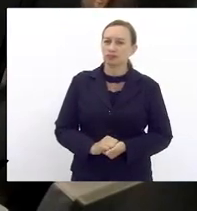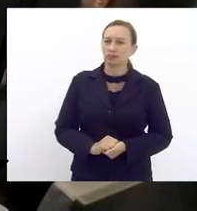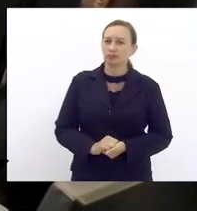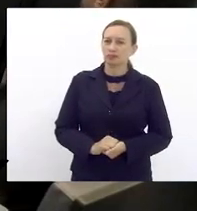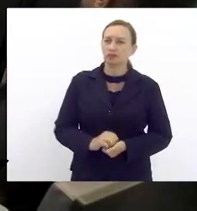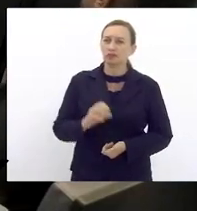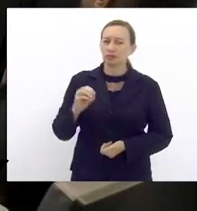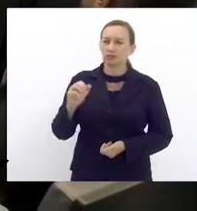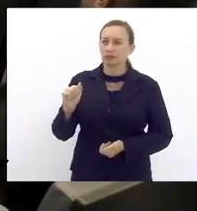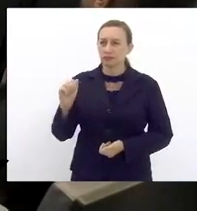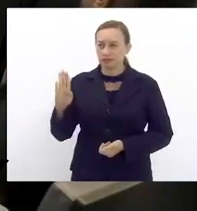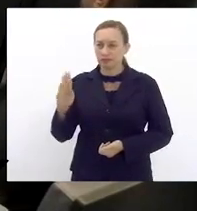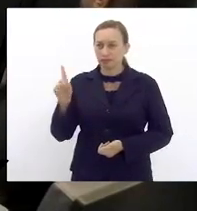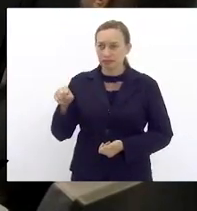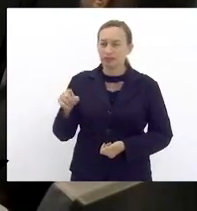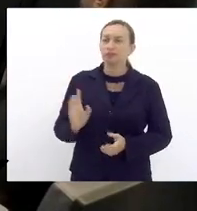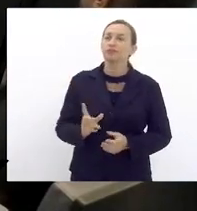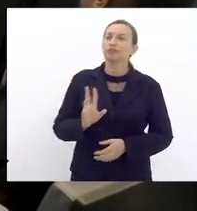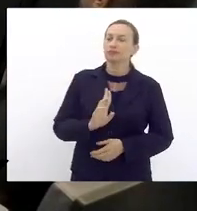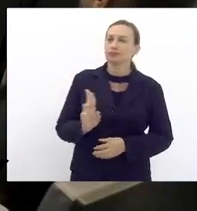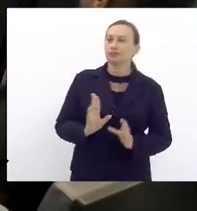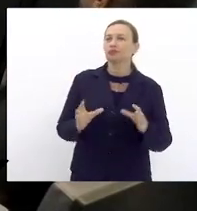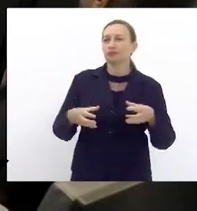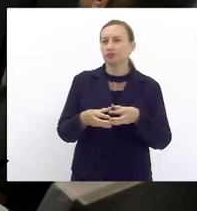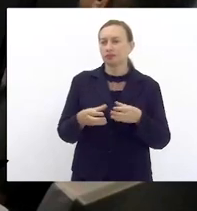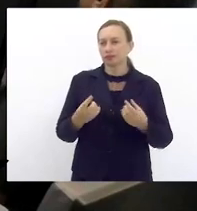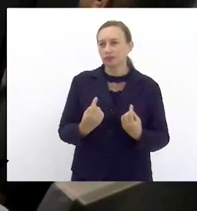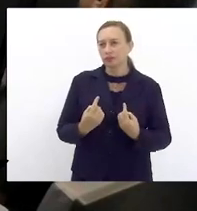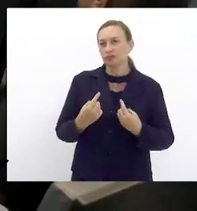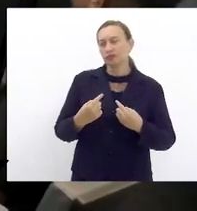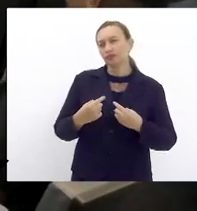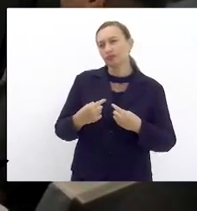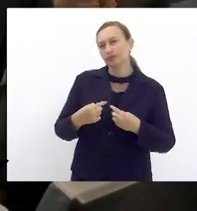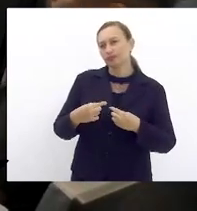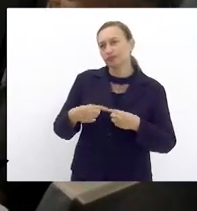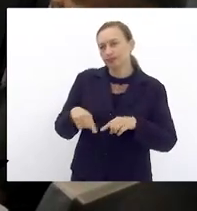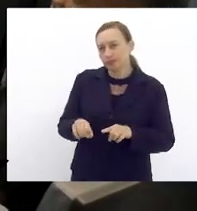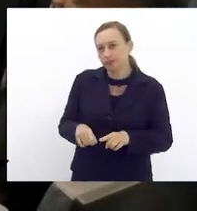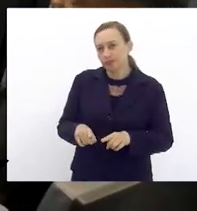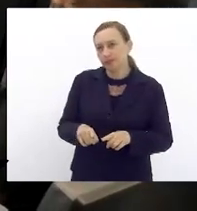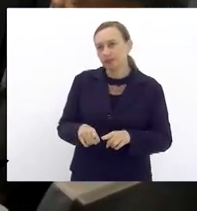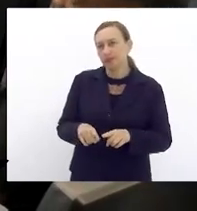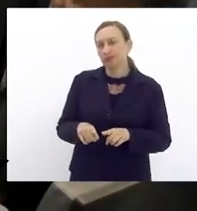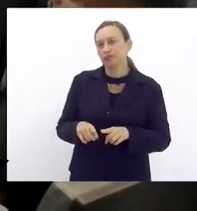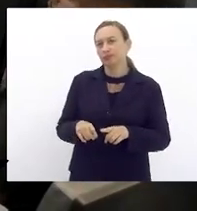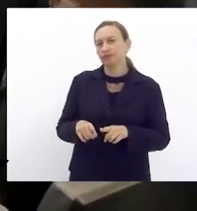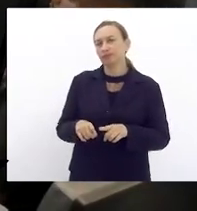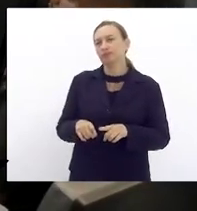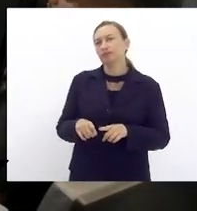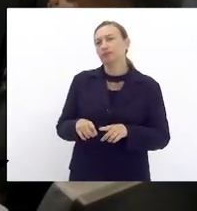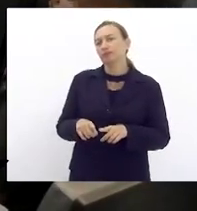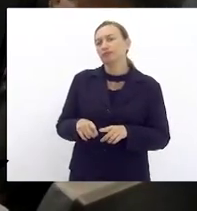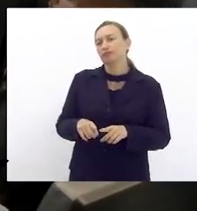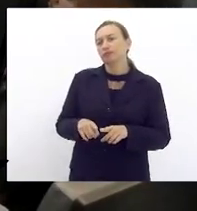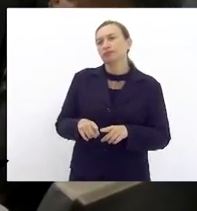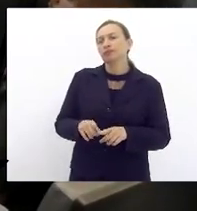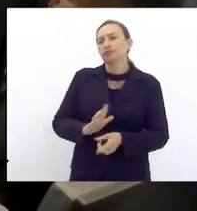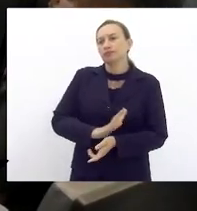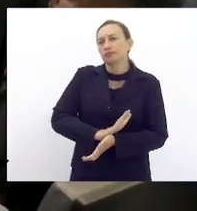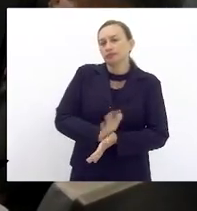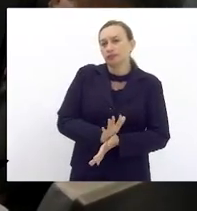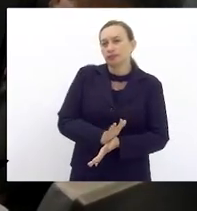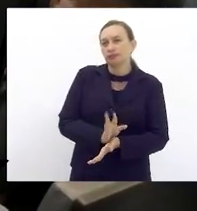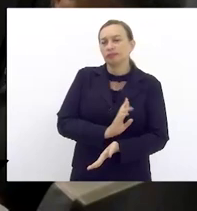da OAB né em nome da comissão de combate à intolerância religiosa da OAB Rio de Janeiro eu gostaria de cumprimentar todos e todas